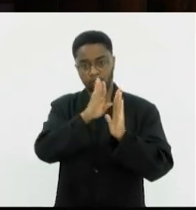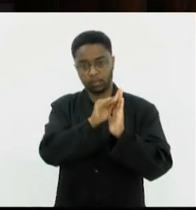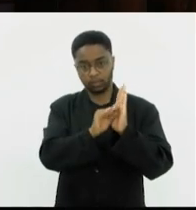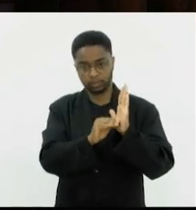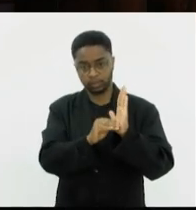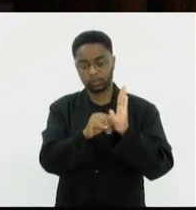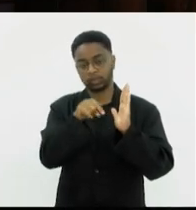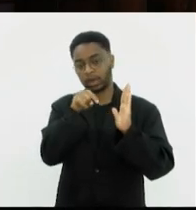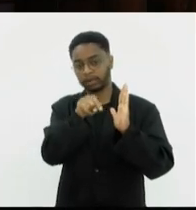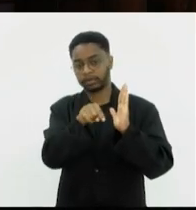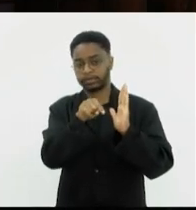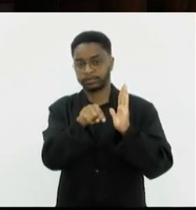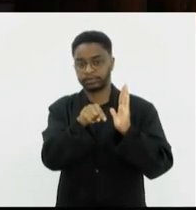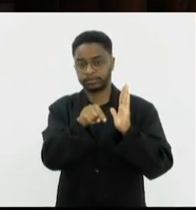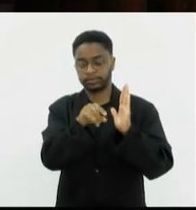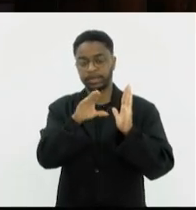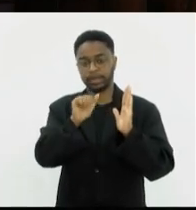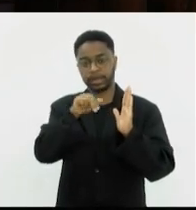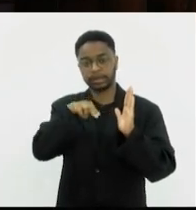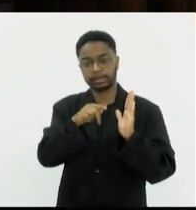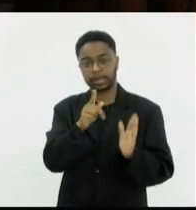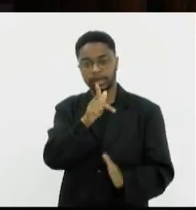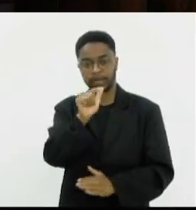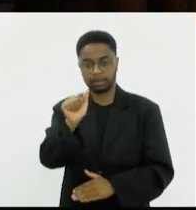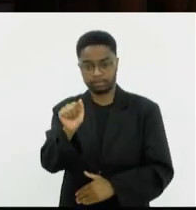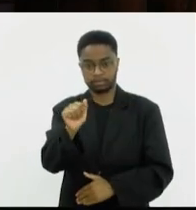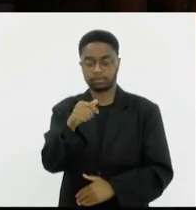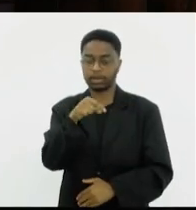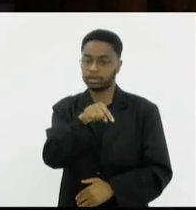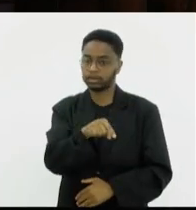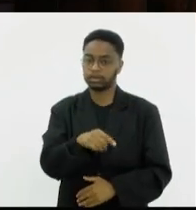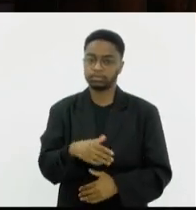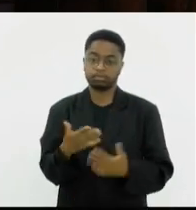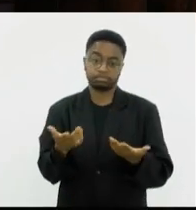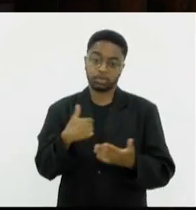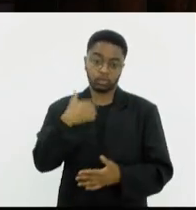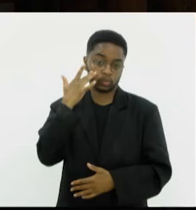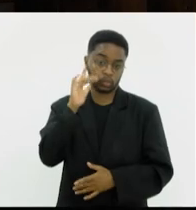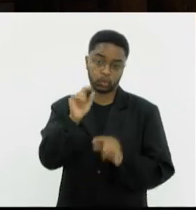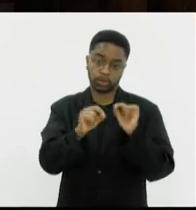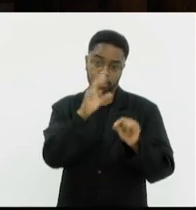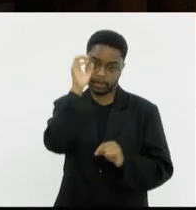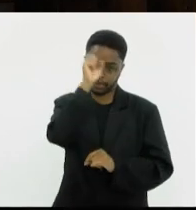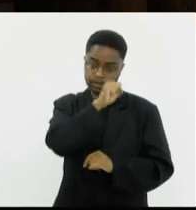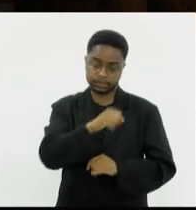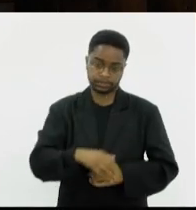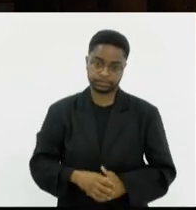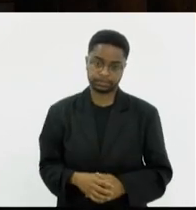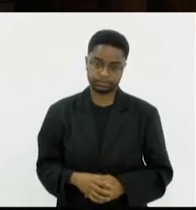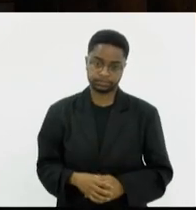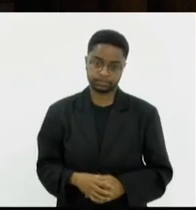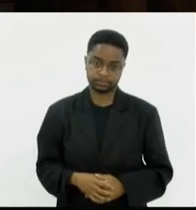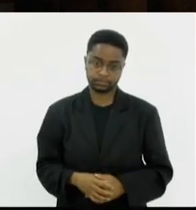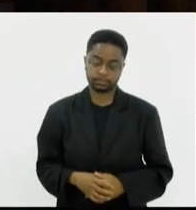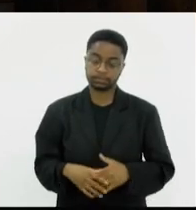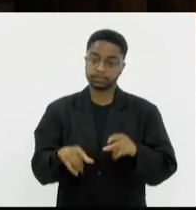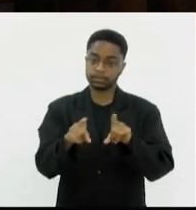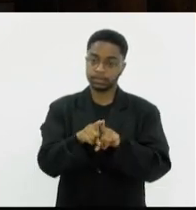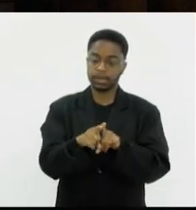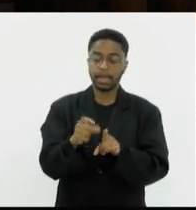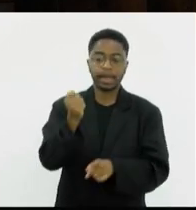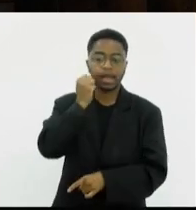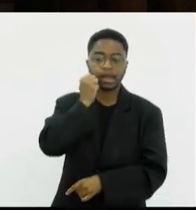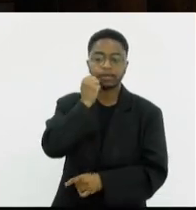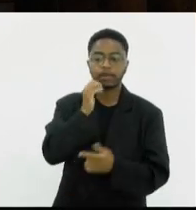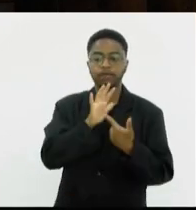conteúdo canalha, cretino. E eu não sei o que elas vão aprender com isso. Ainda tem a cara de pau de